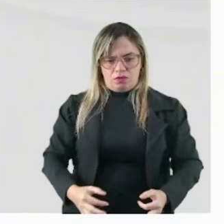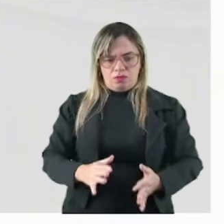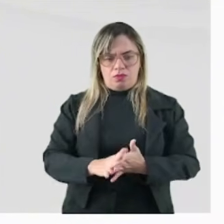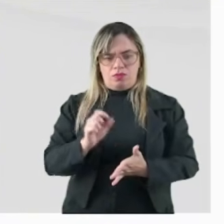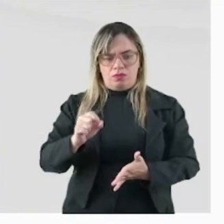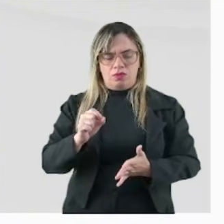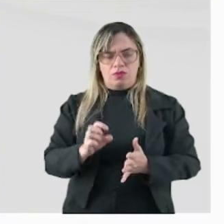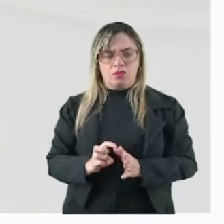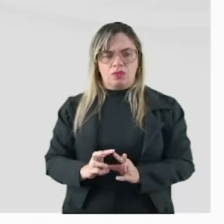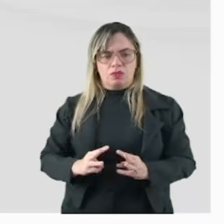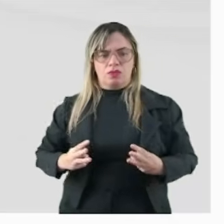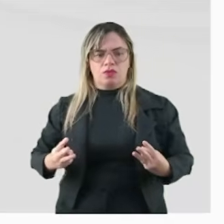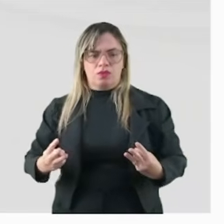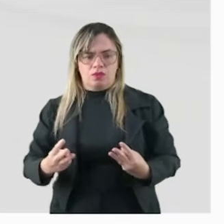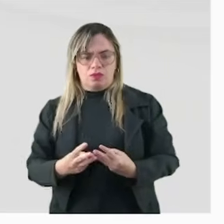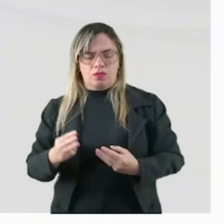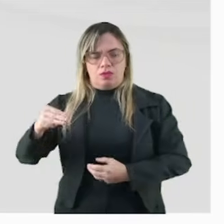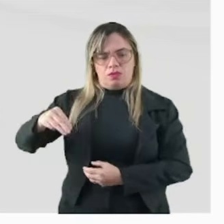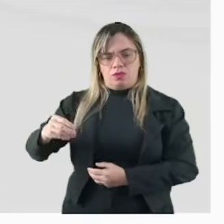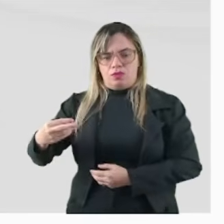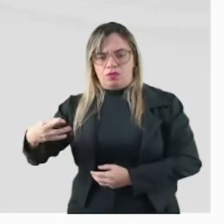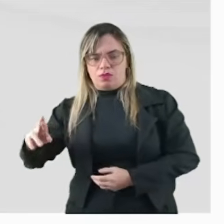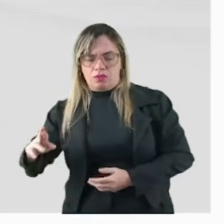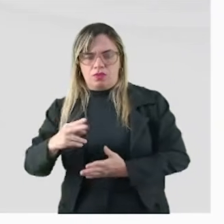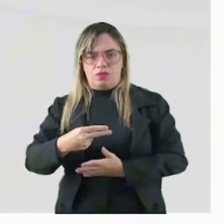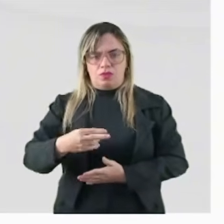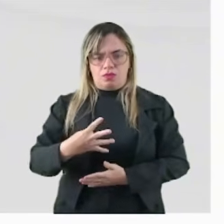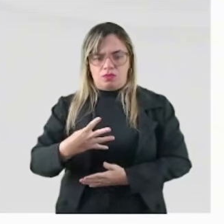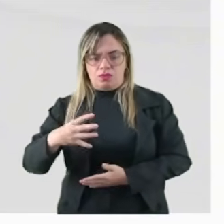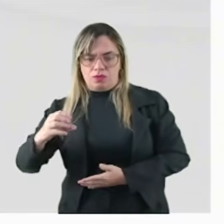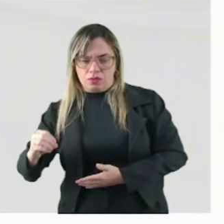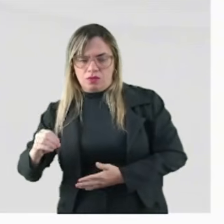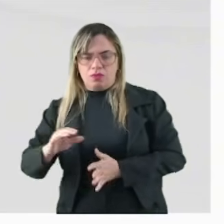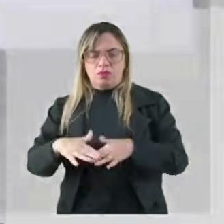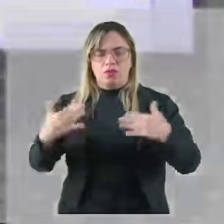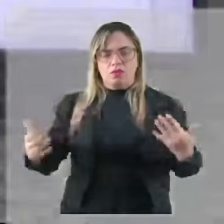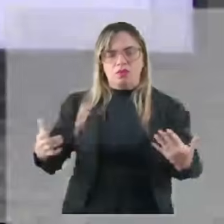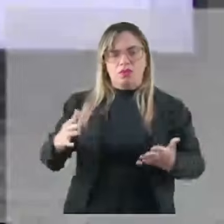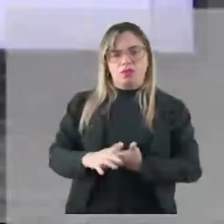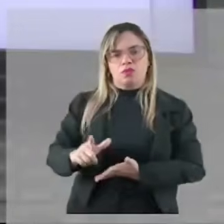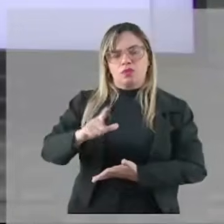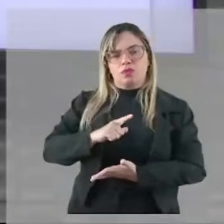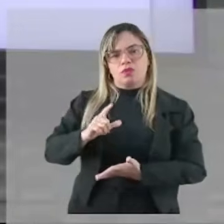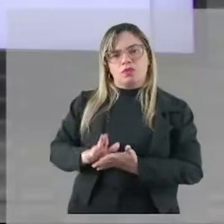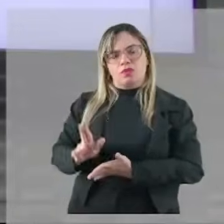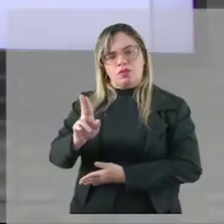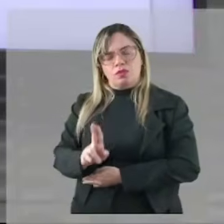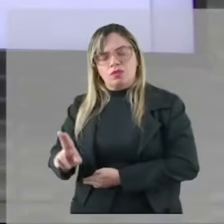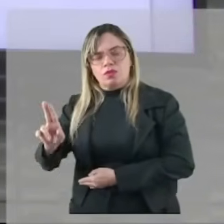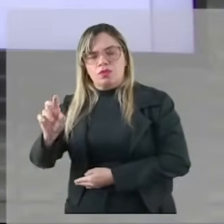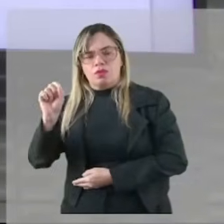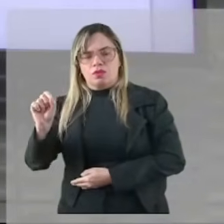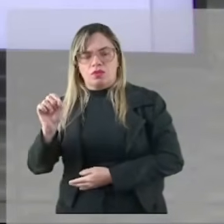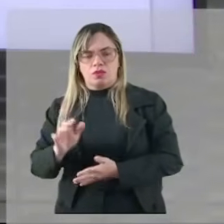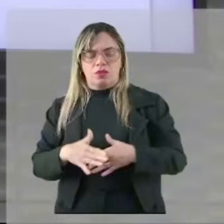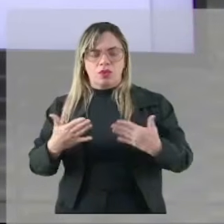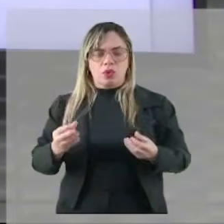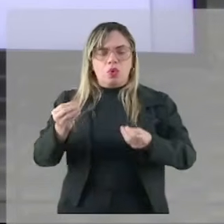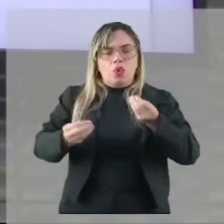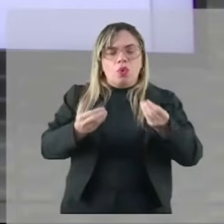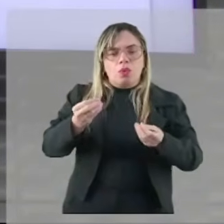massa molar, ó, que nosso cálculo aqui dá 40. Só que essa massa molar ela tem unidade, né? Essa massa molar tem